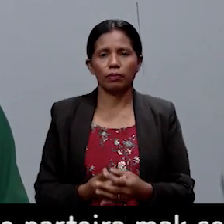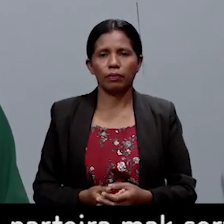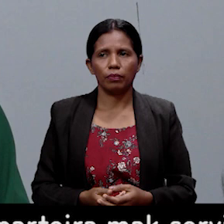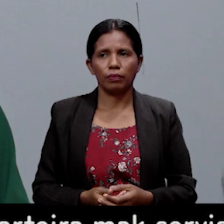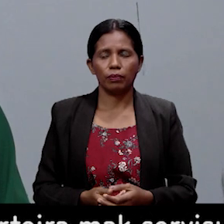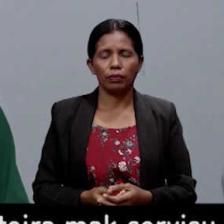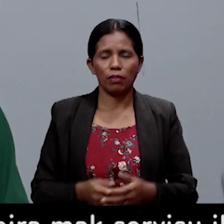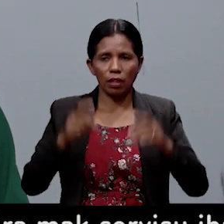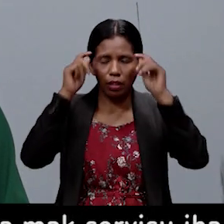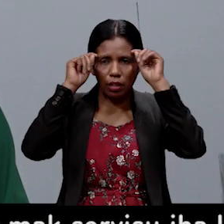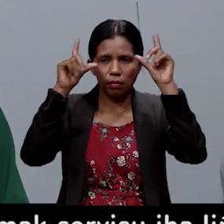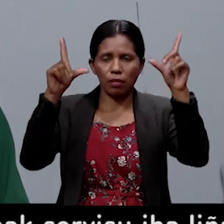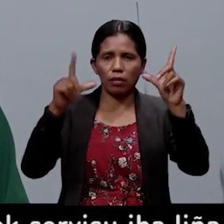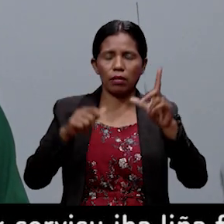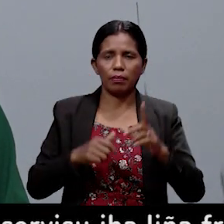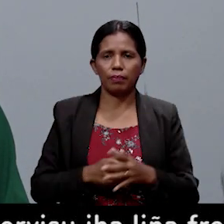Timor,